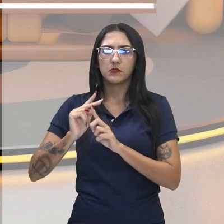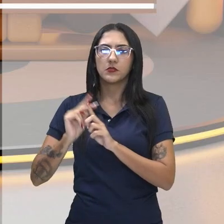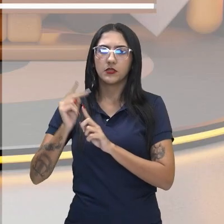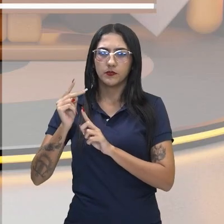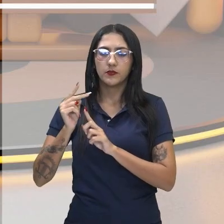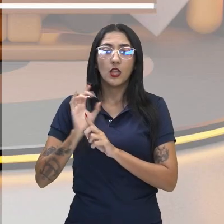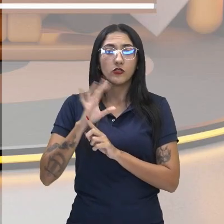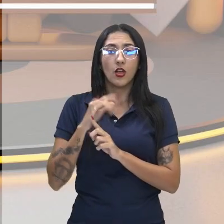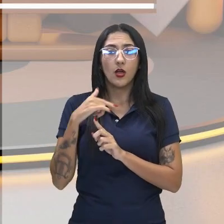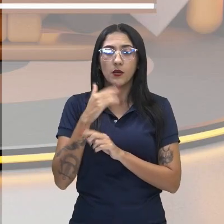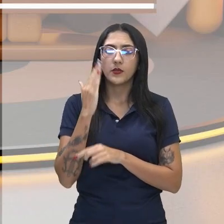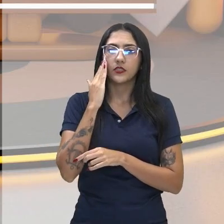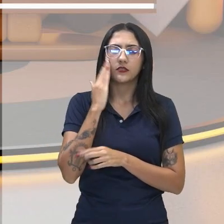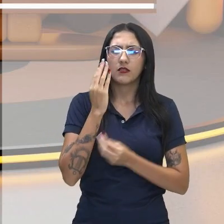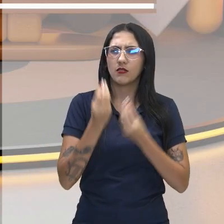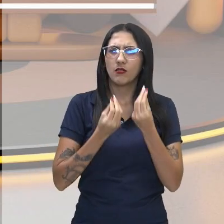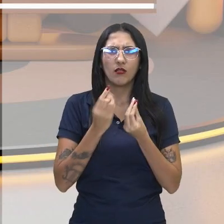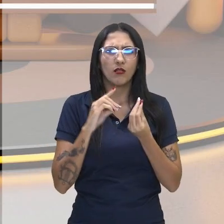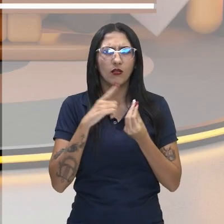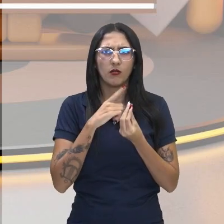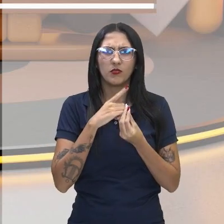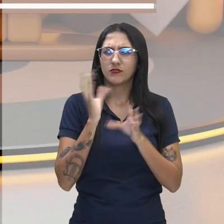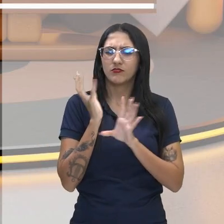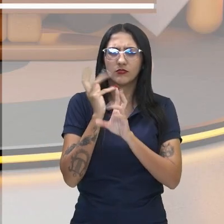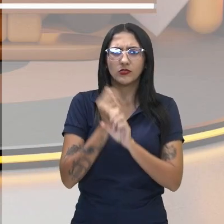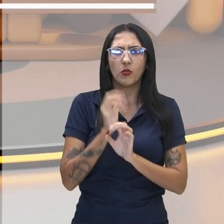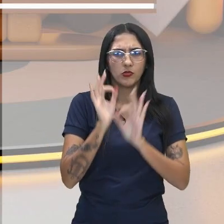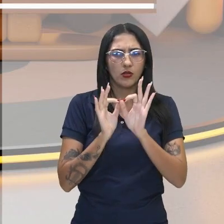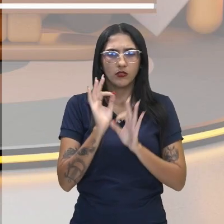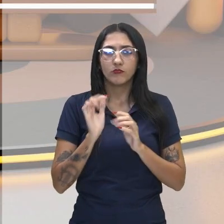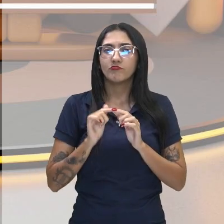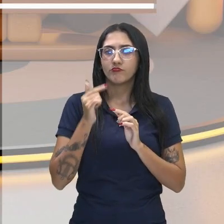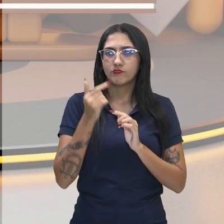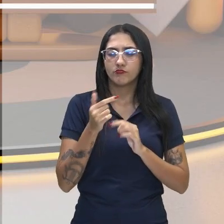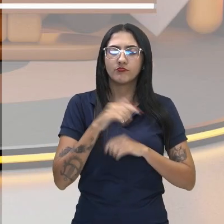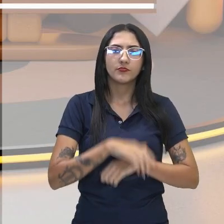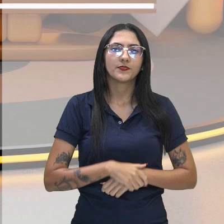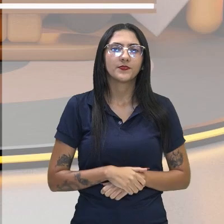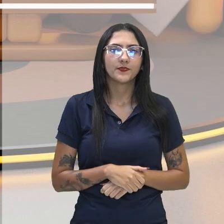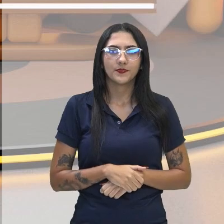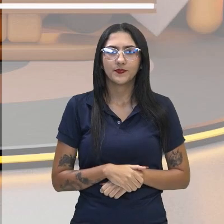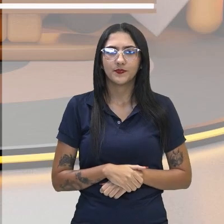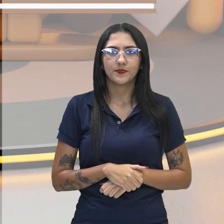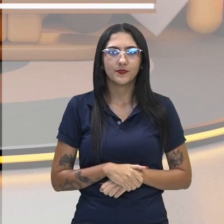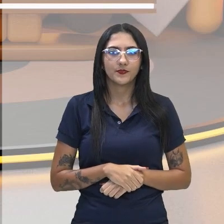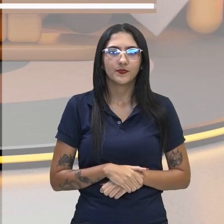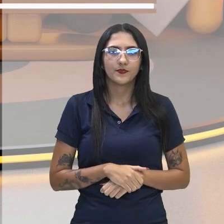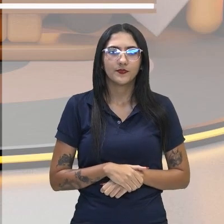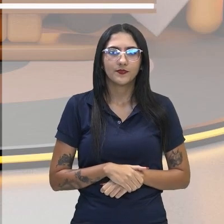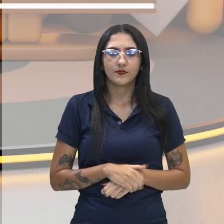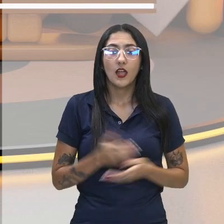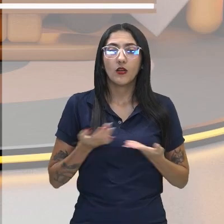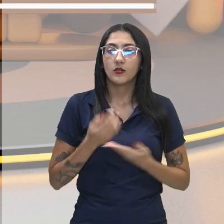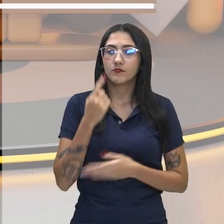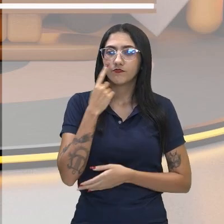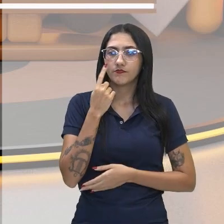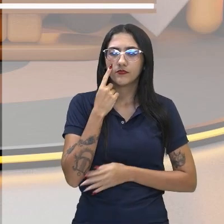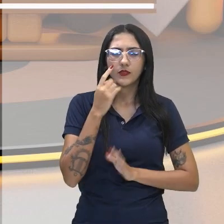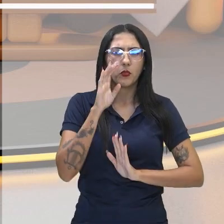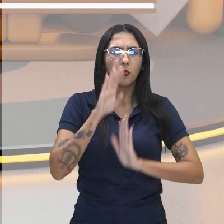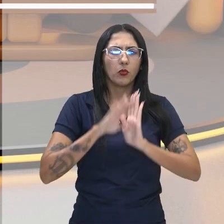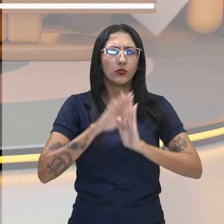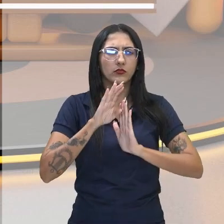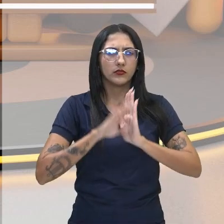Apenas para a gente entender o cálculo que a gente vai fazer mais à frente. Aí nós temos o conceito de fusos horários. Então, nós